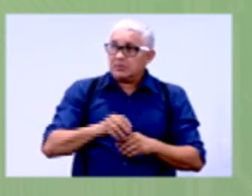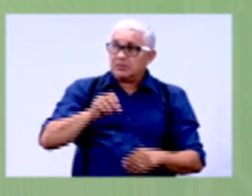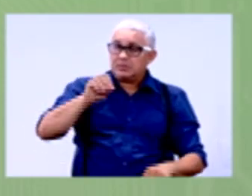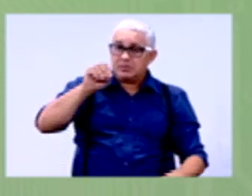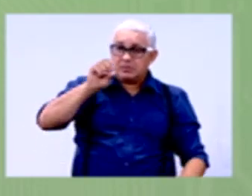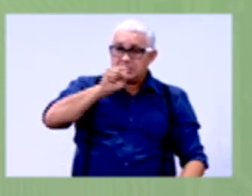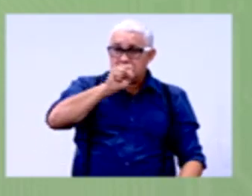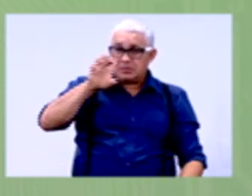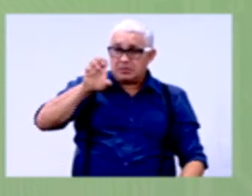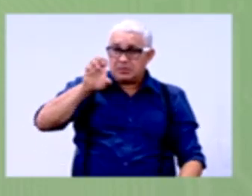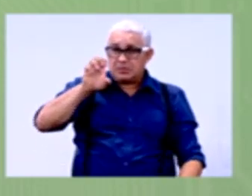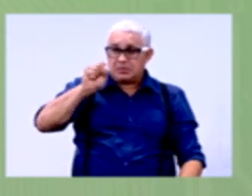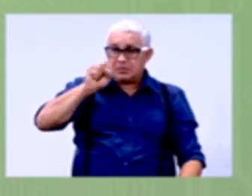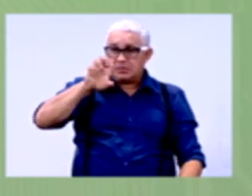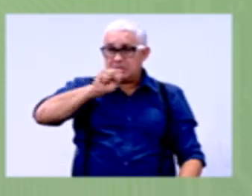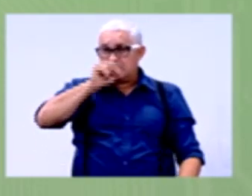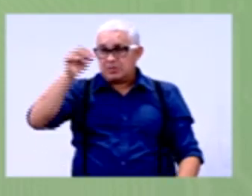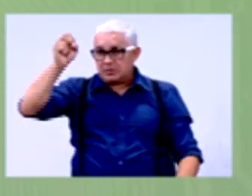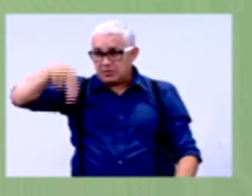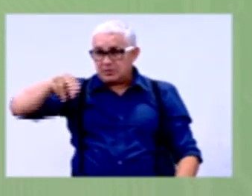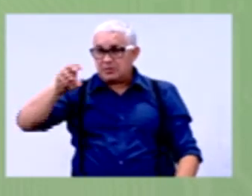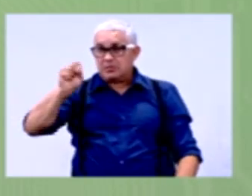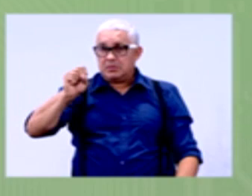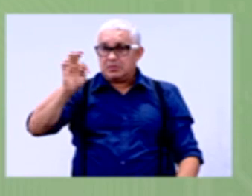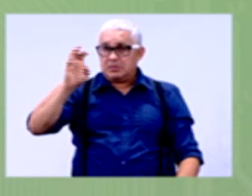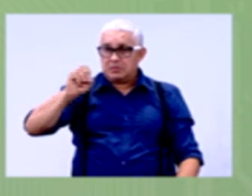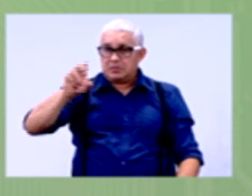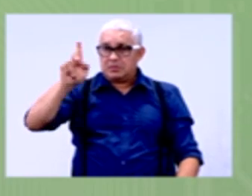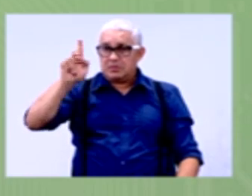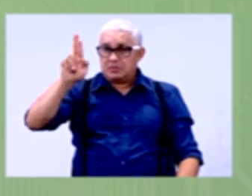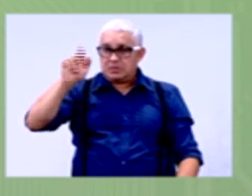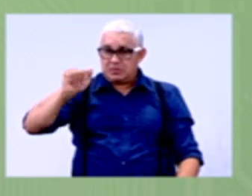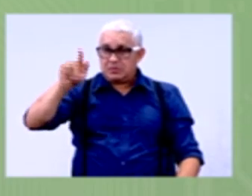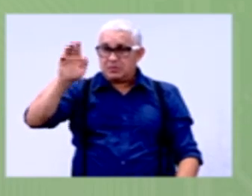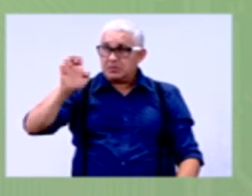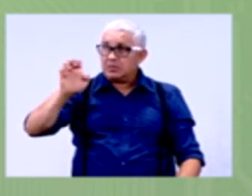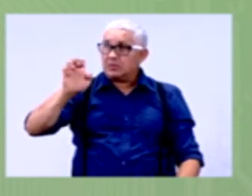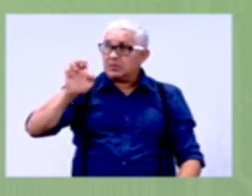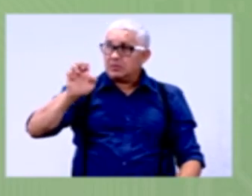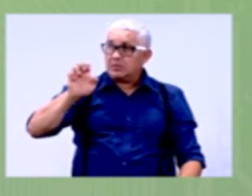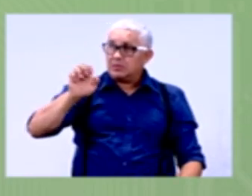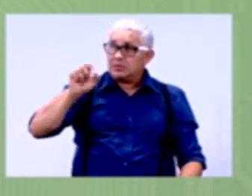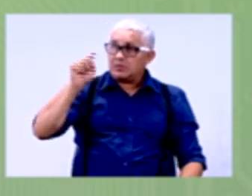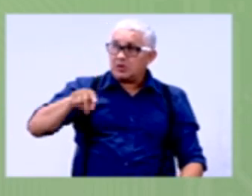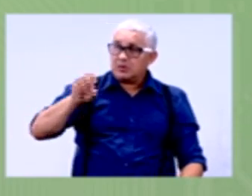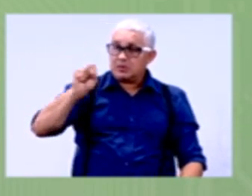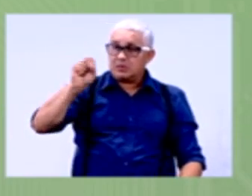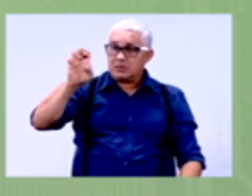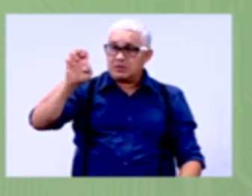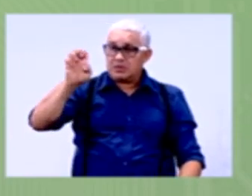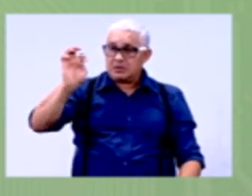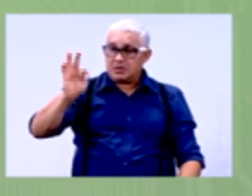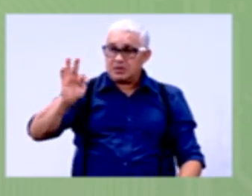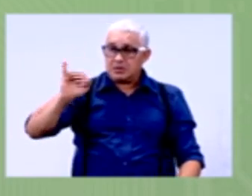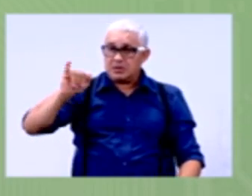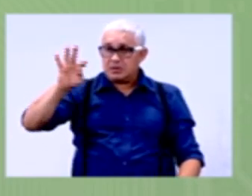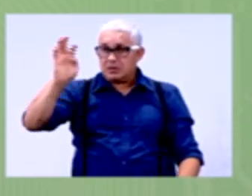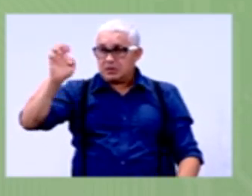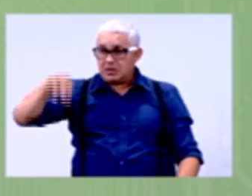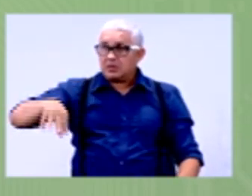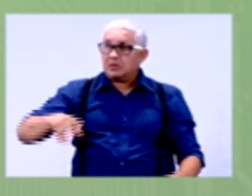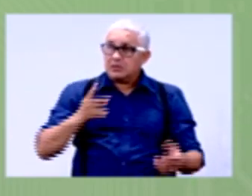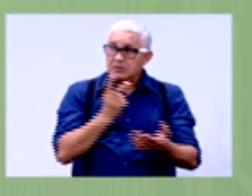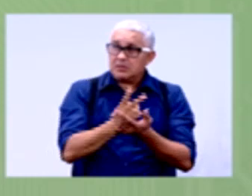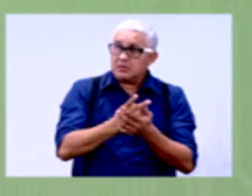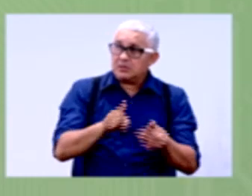Storage.setItem, e nós informamos a chave, que é nome, e o valor, que é ifro. A mesma coisa aqui embaixo, informamos a chave, que